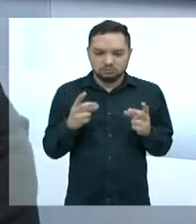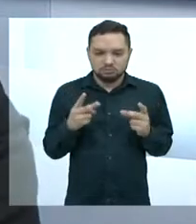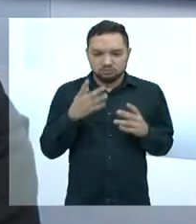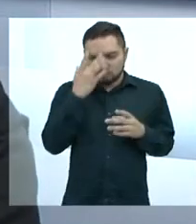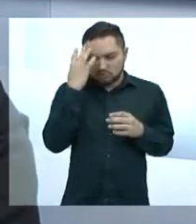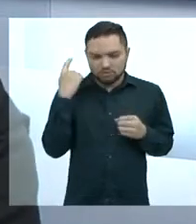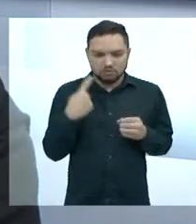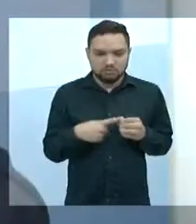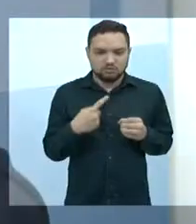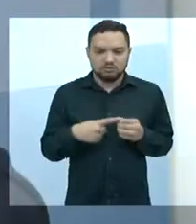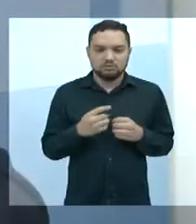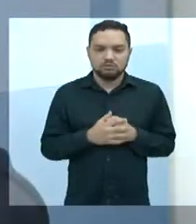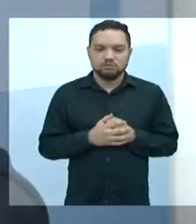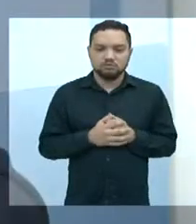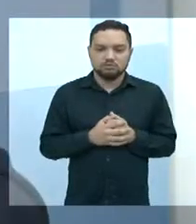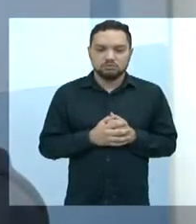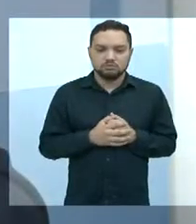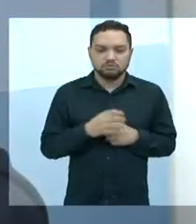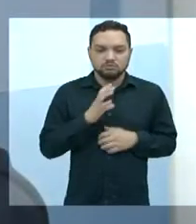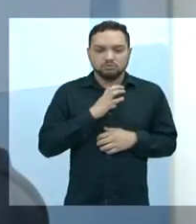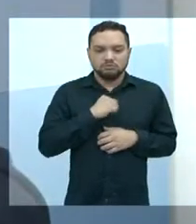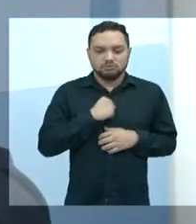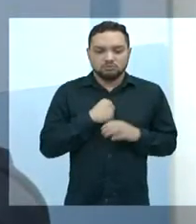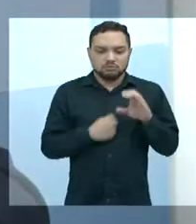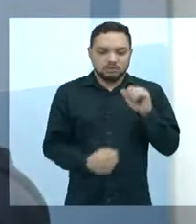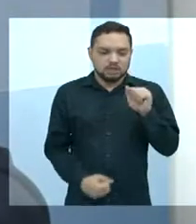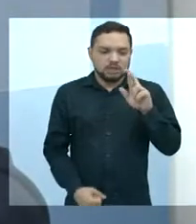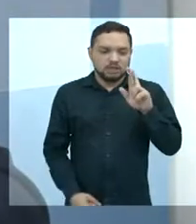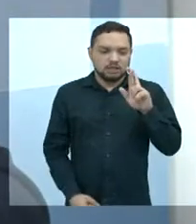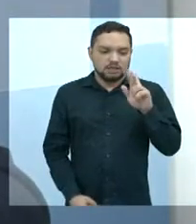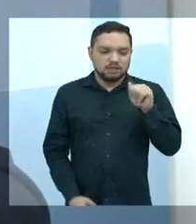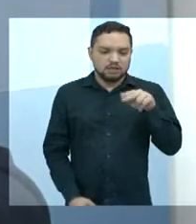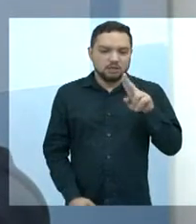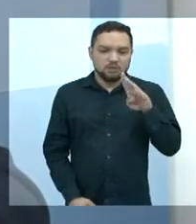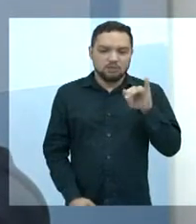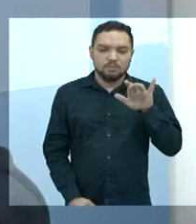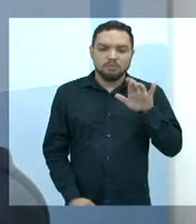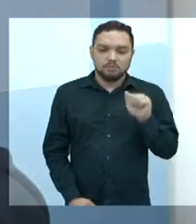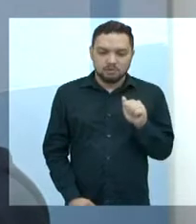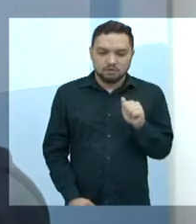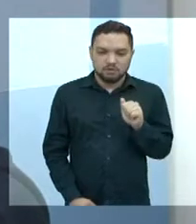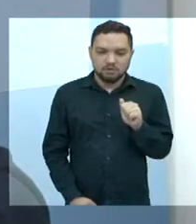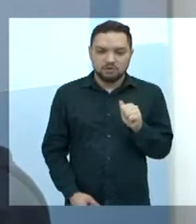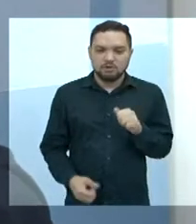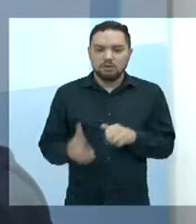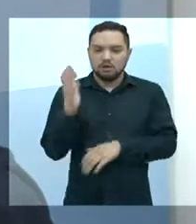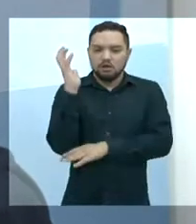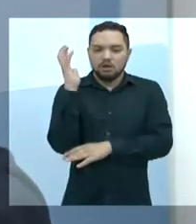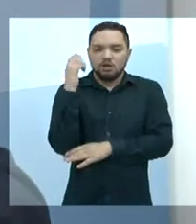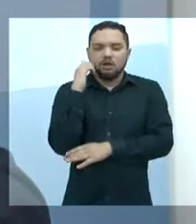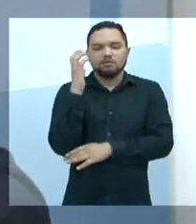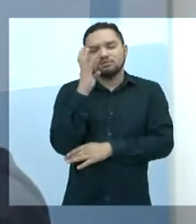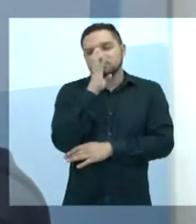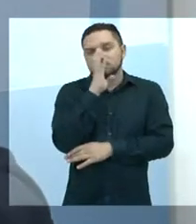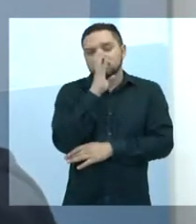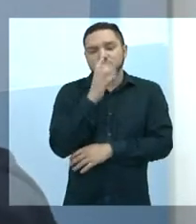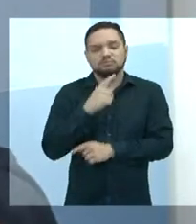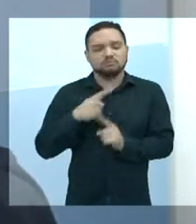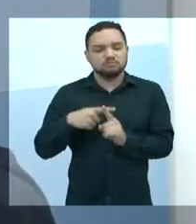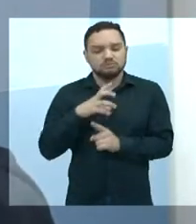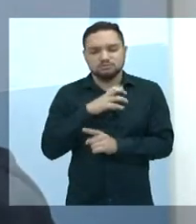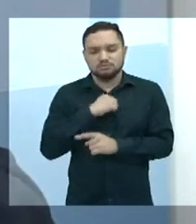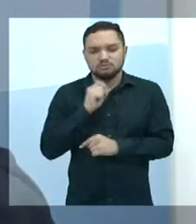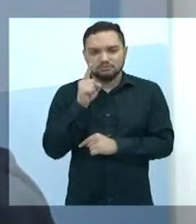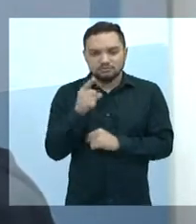interior. Palmeira linda, eu adoro a carnaubeira, eu adoro. Eu fico olhando para a carnaubeira assim, admirando aquilo ali.